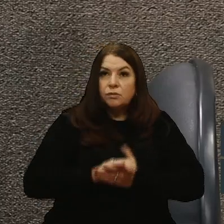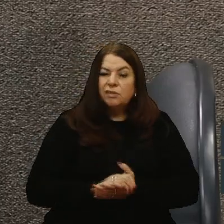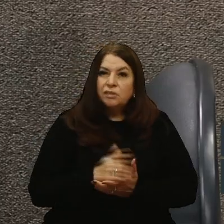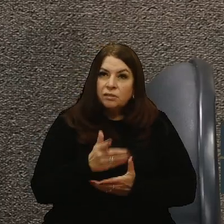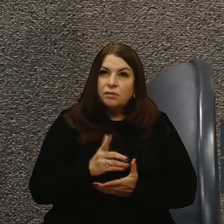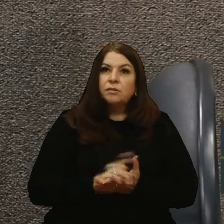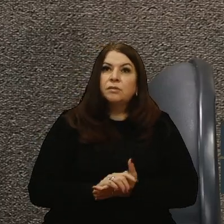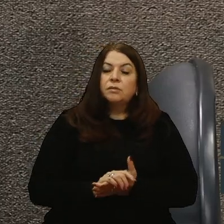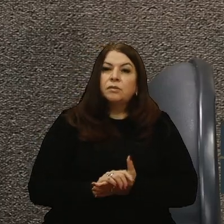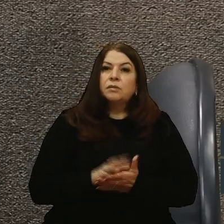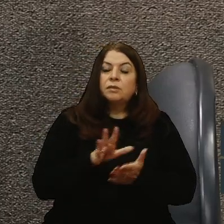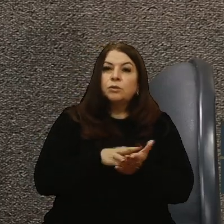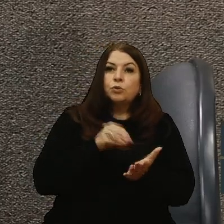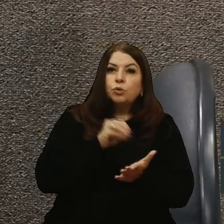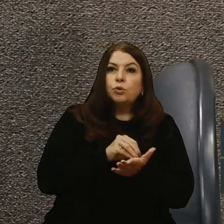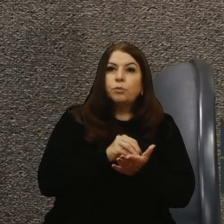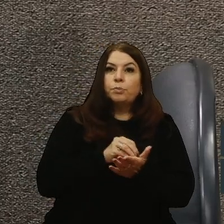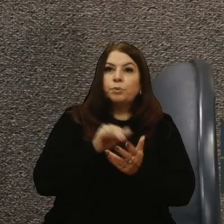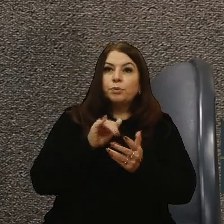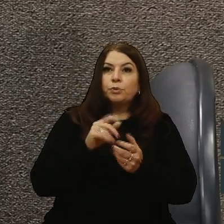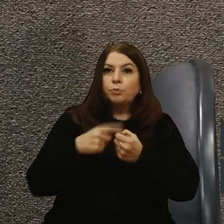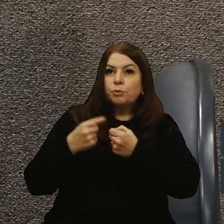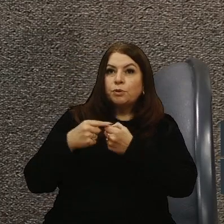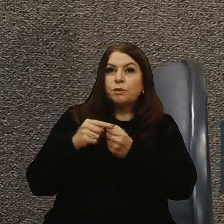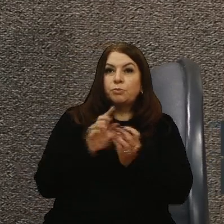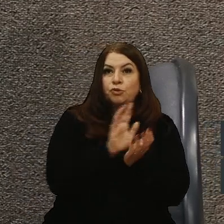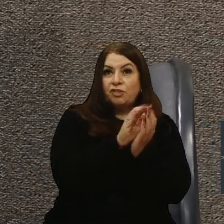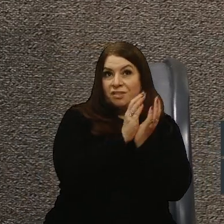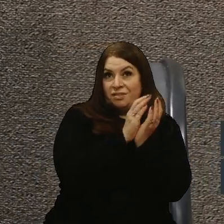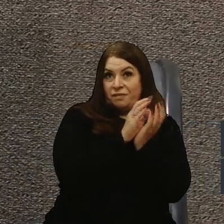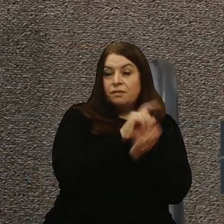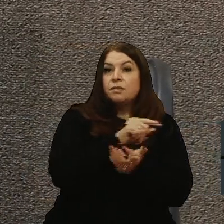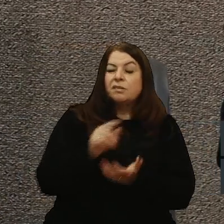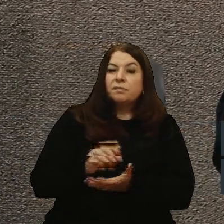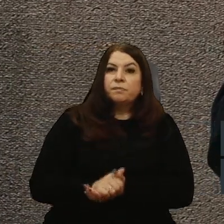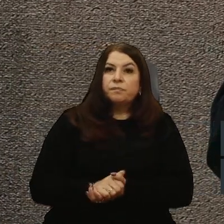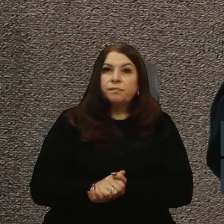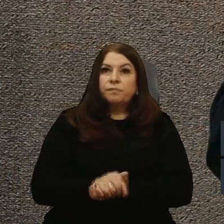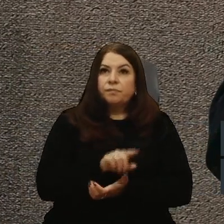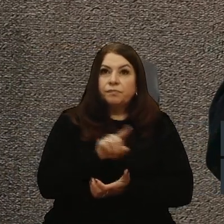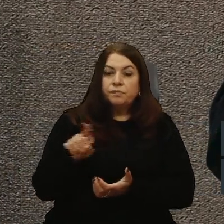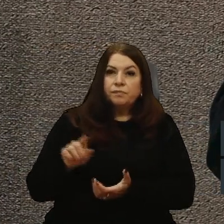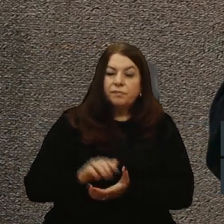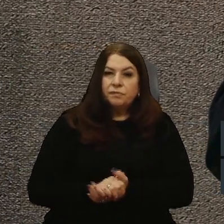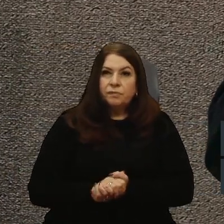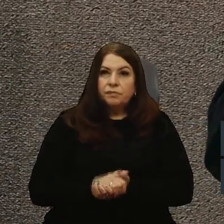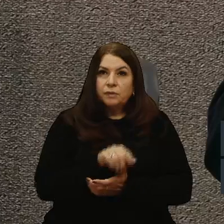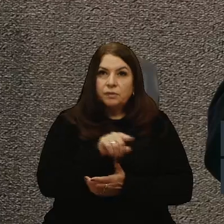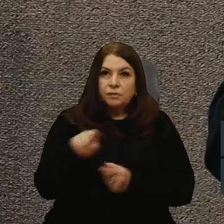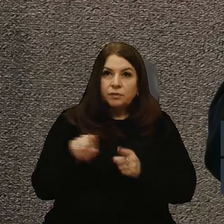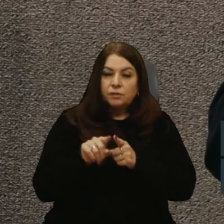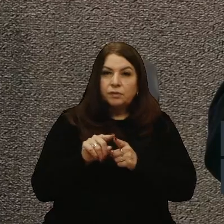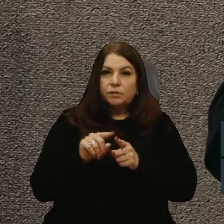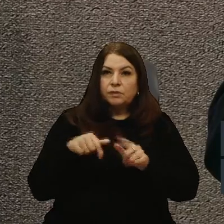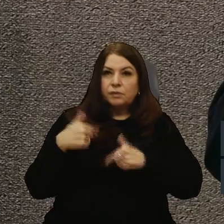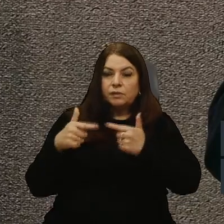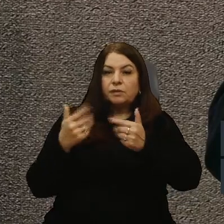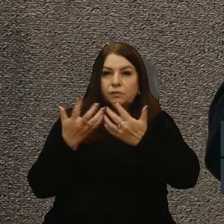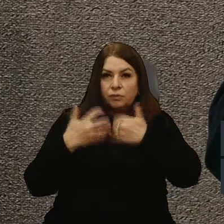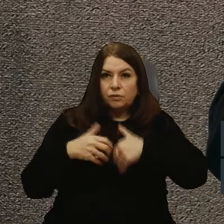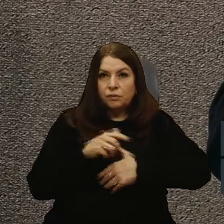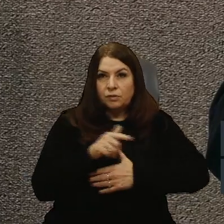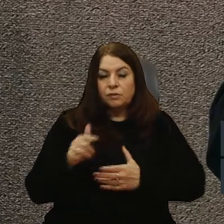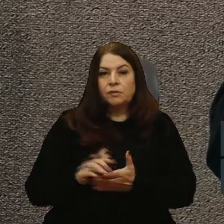meio uma cópia lá do município de Recife, e que o sistema MEI deverá funcionar, colega